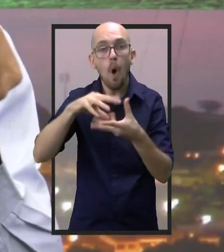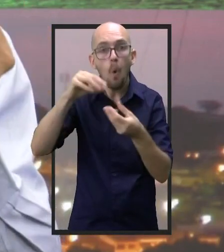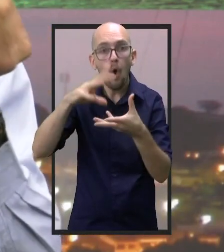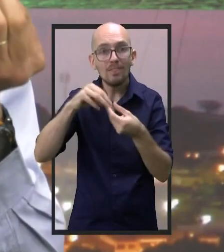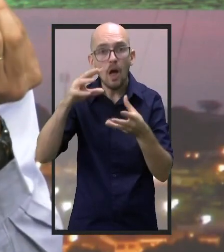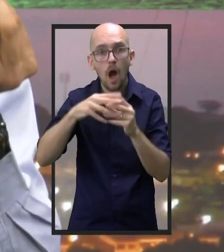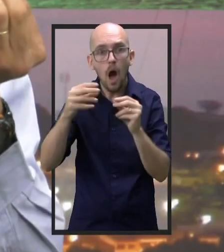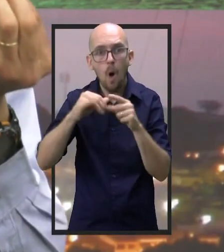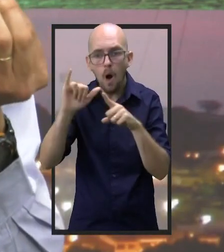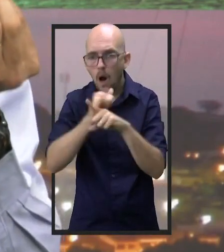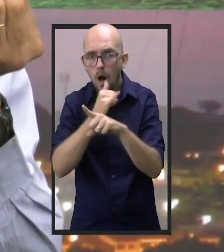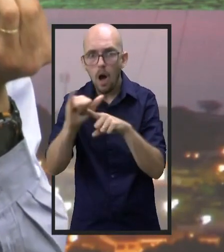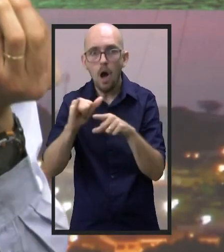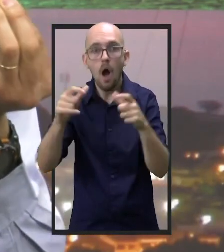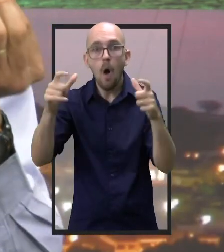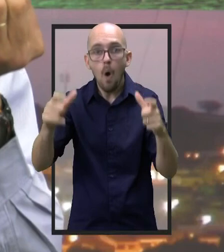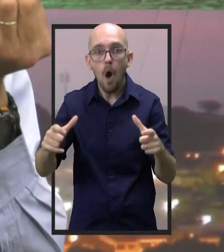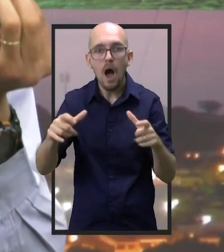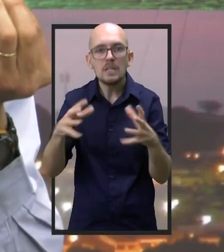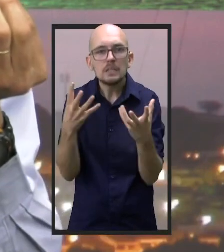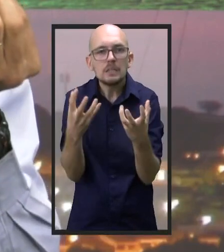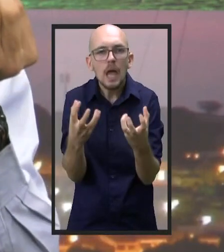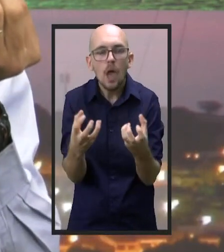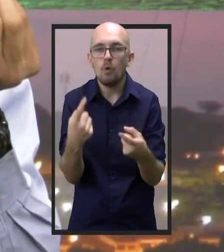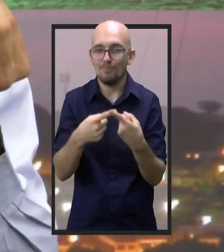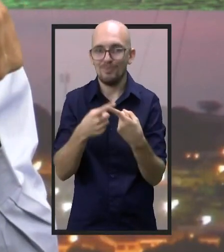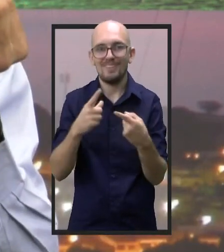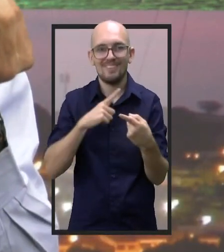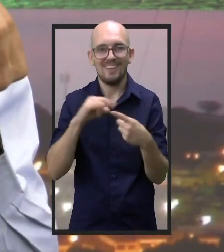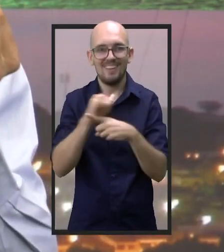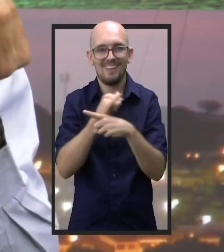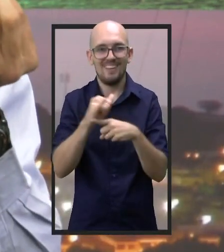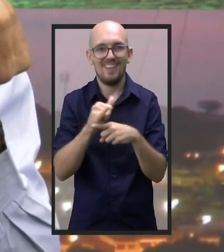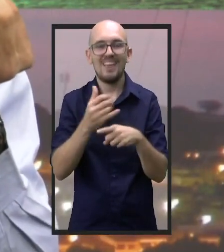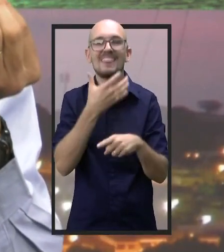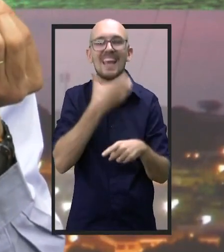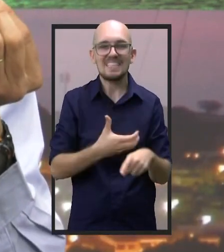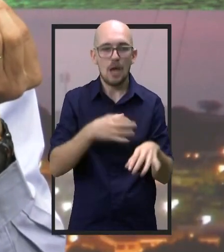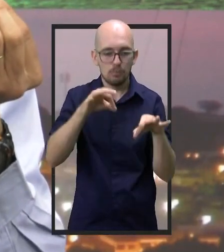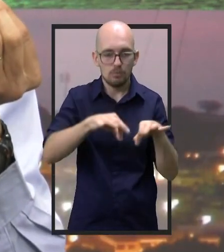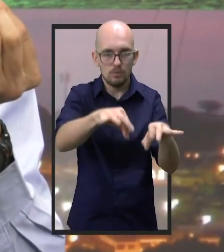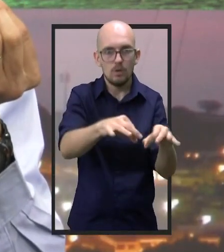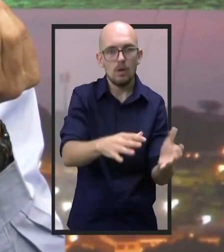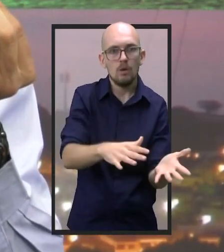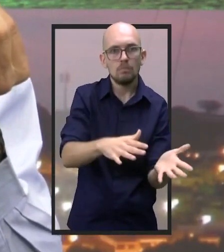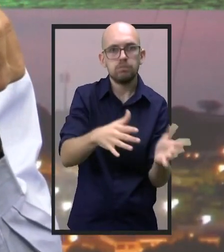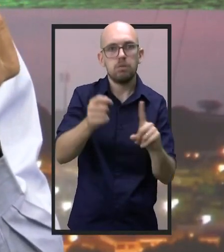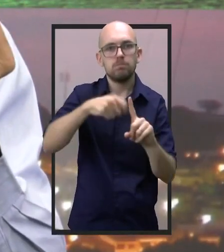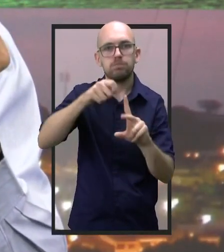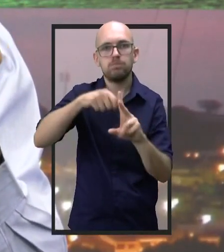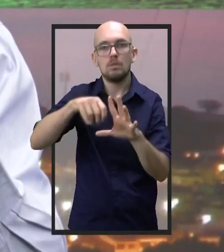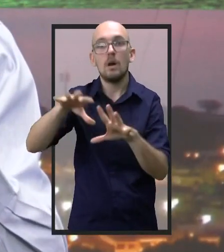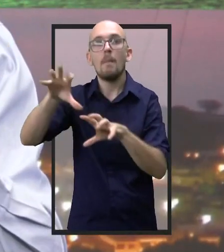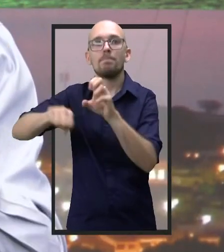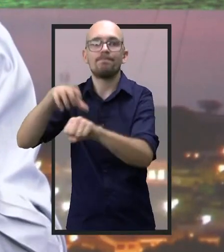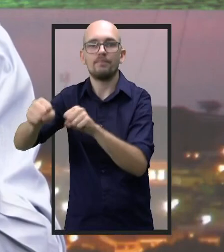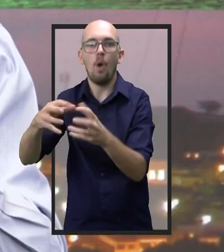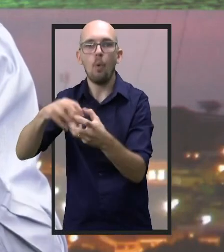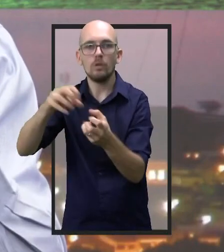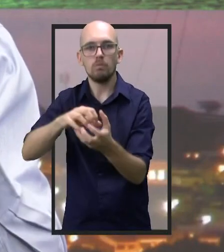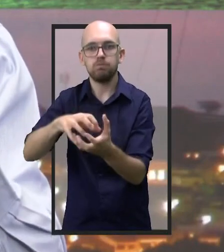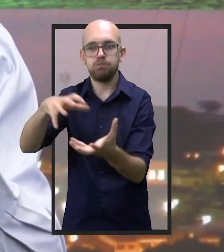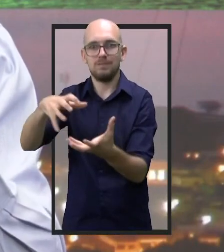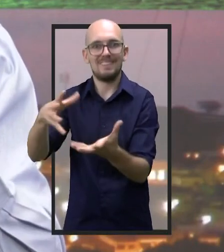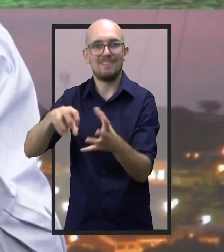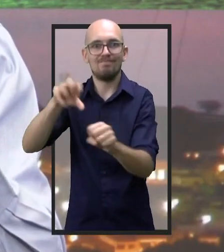né? Eles plantam no seco, por seco, plantam em dezembro para colher e tem uma produtividade fantástica. É. Hoje, imagine